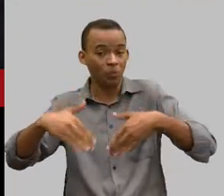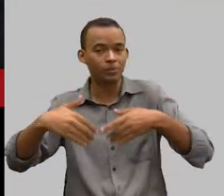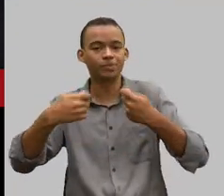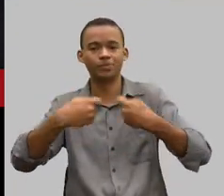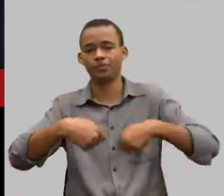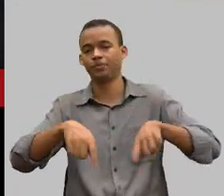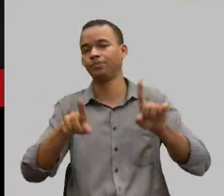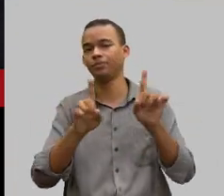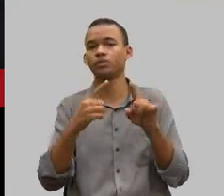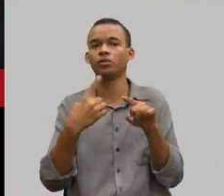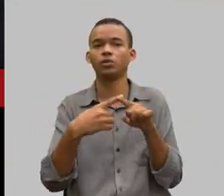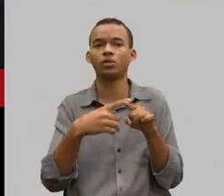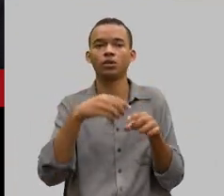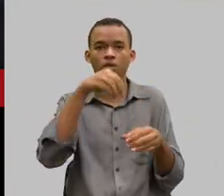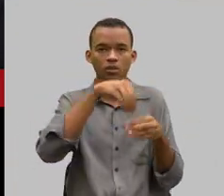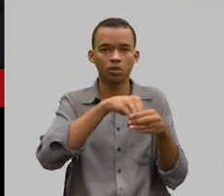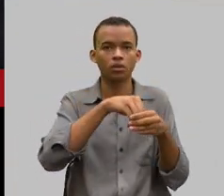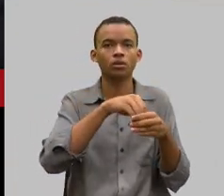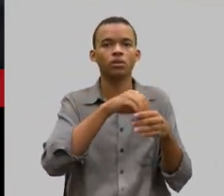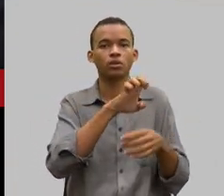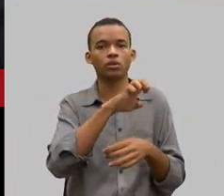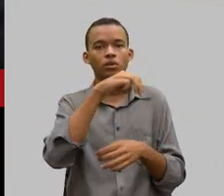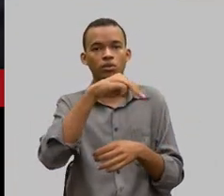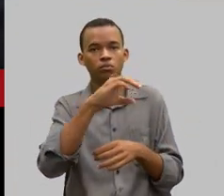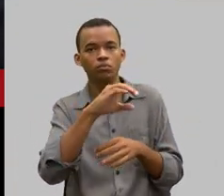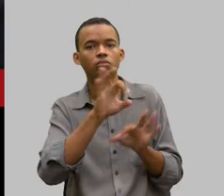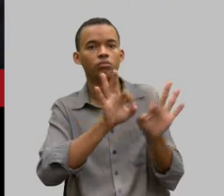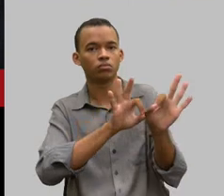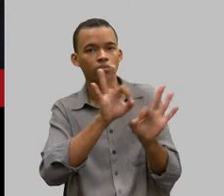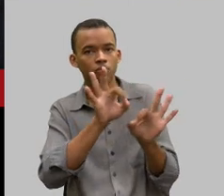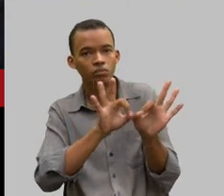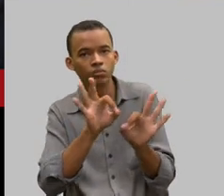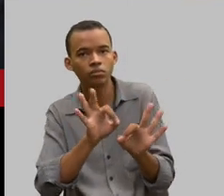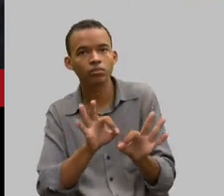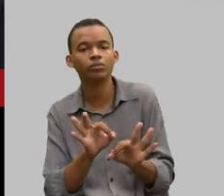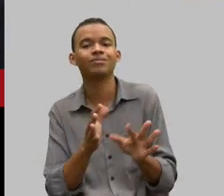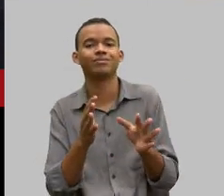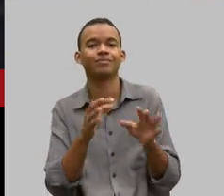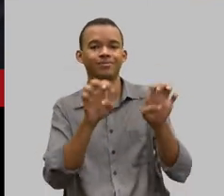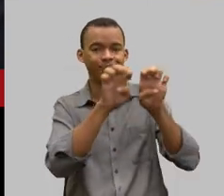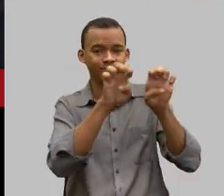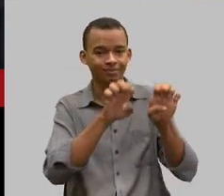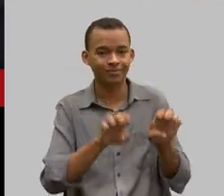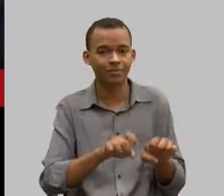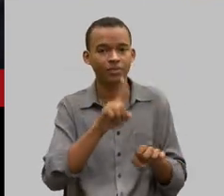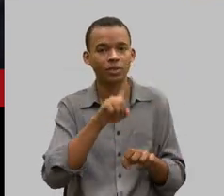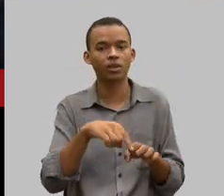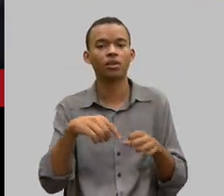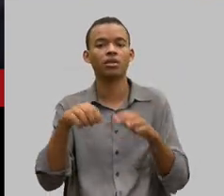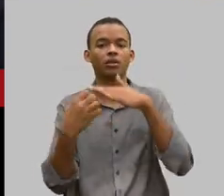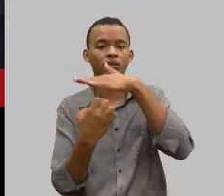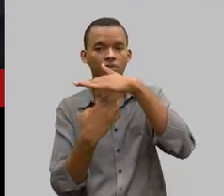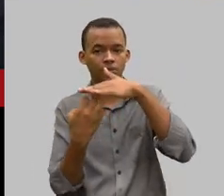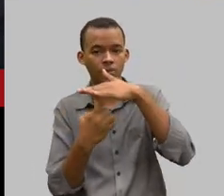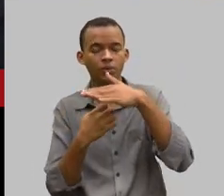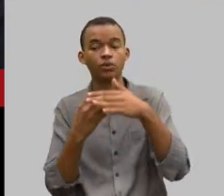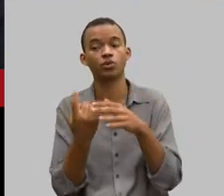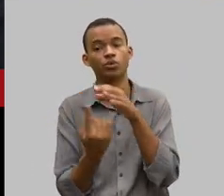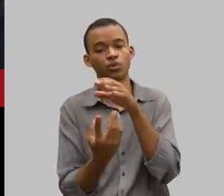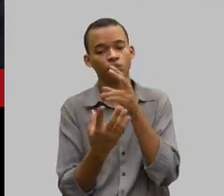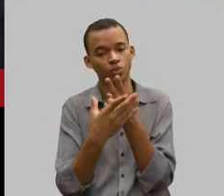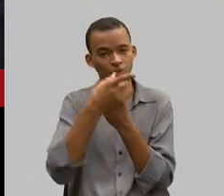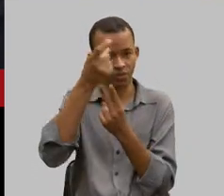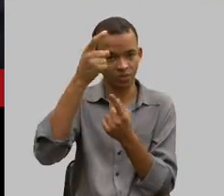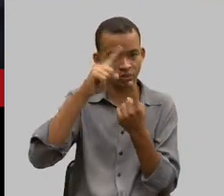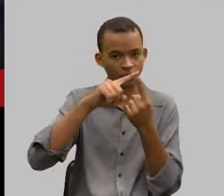reorganização estrutural da empresa hoje é uma empresa única que engloba os os servidores da Rádio Inconfidência e da